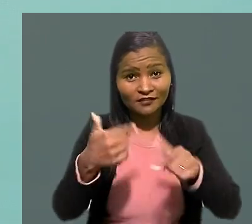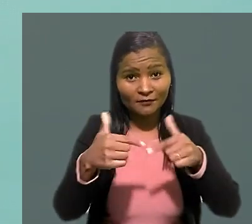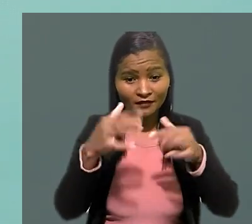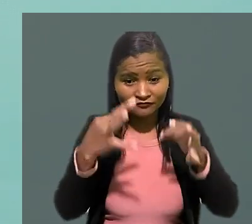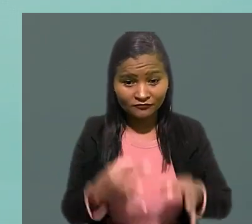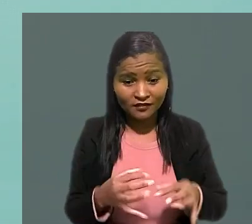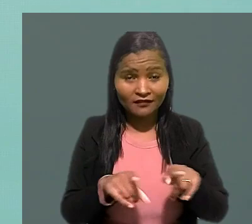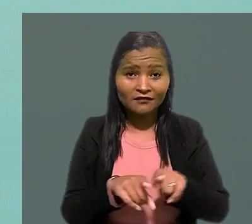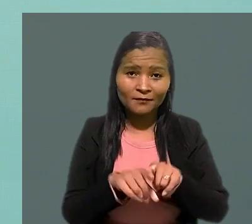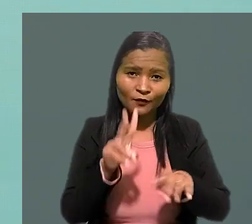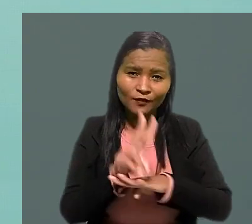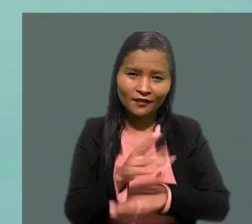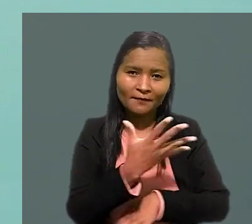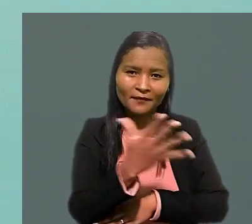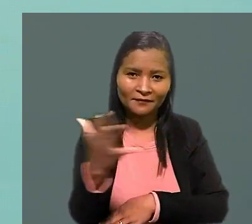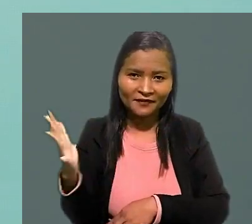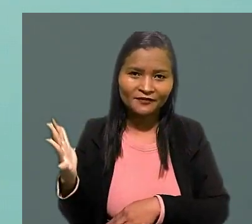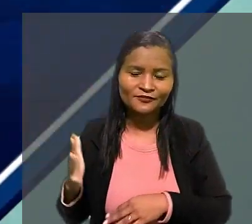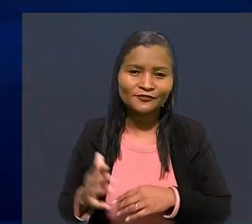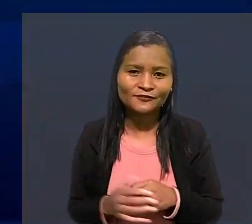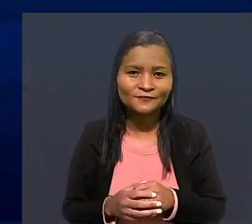ainda preservar o meio ambiente.